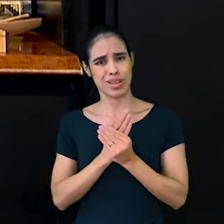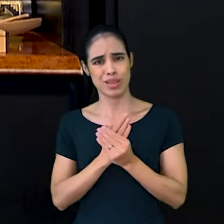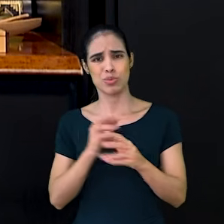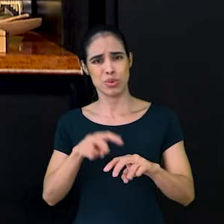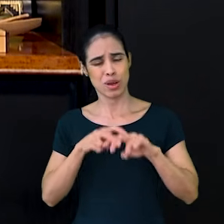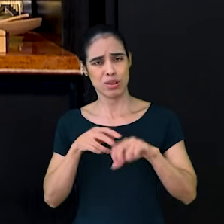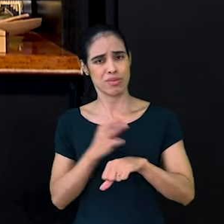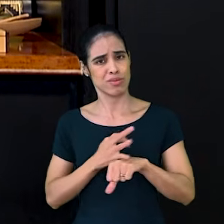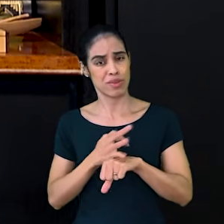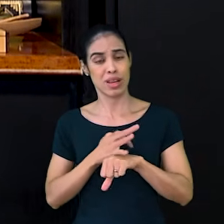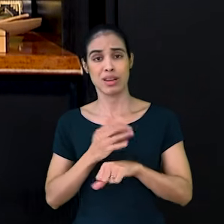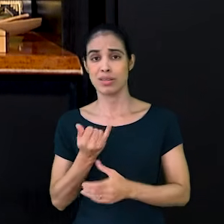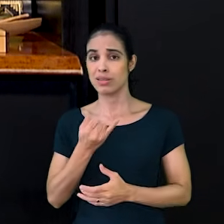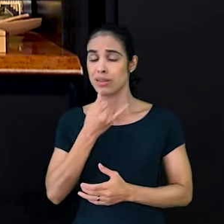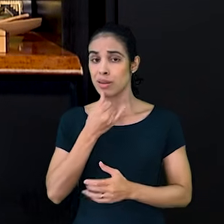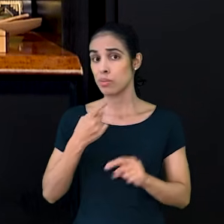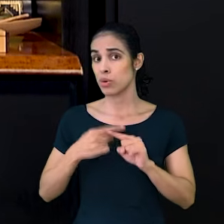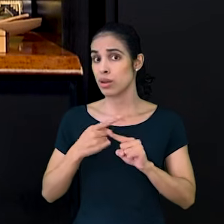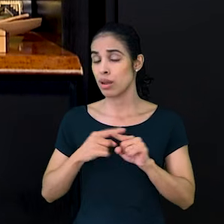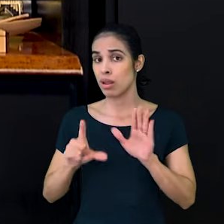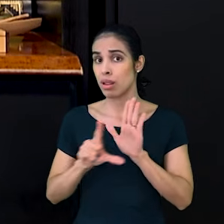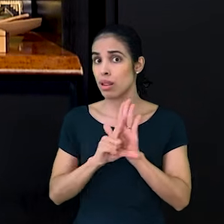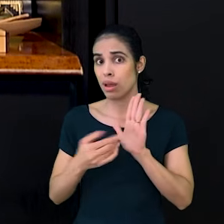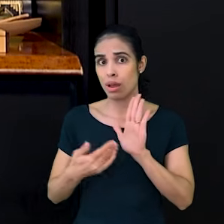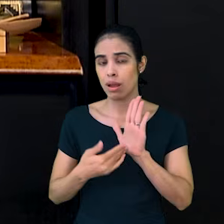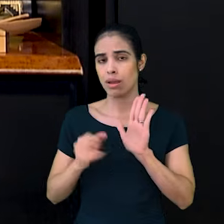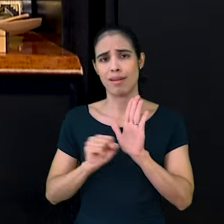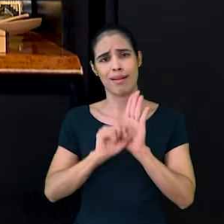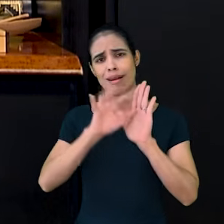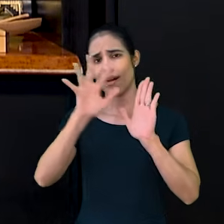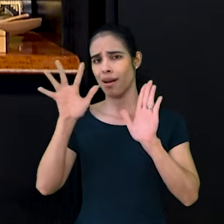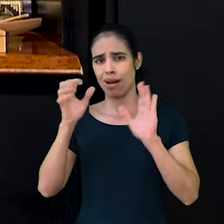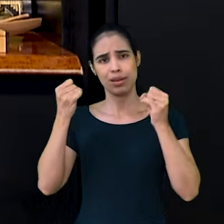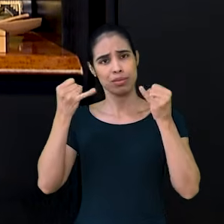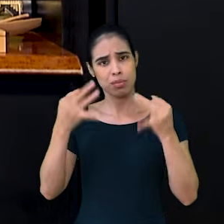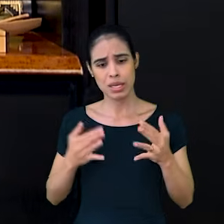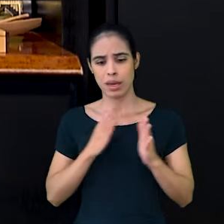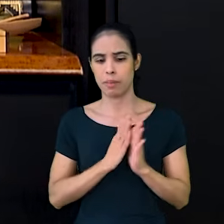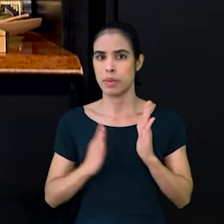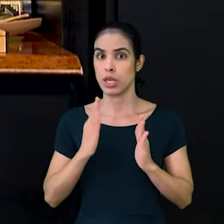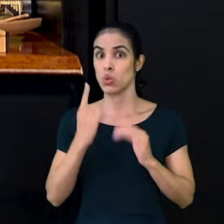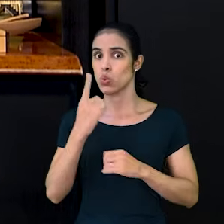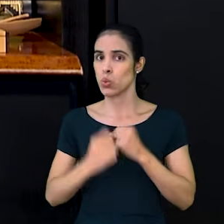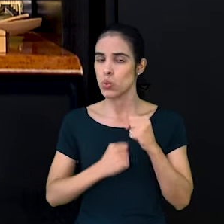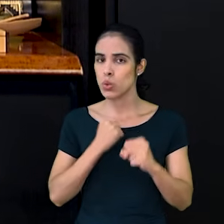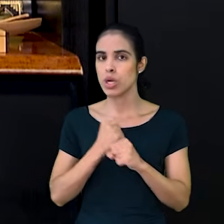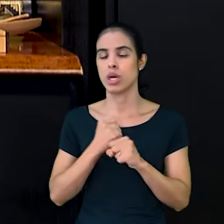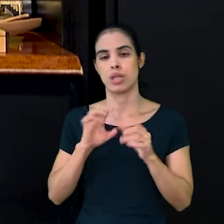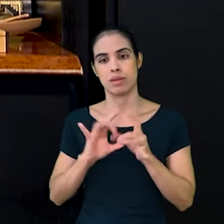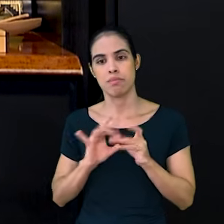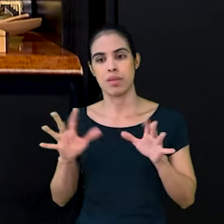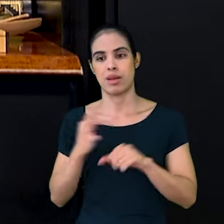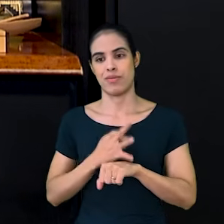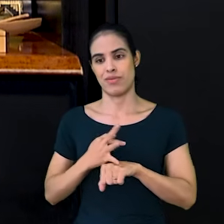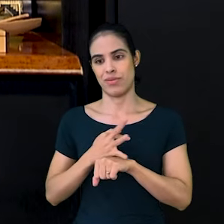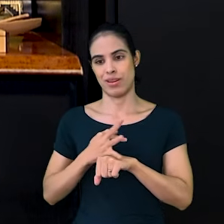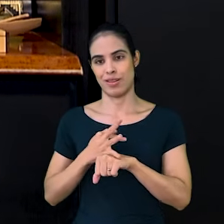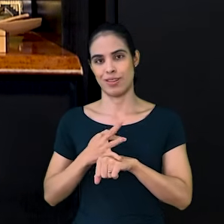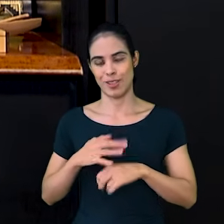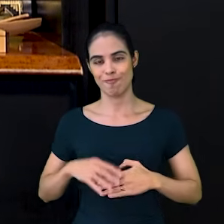porque nós temos a lei é clara, né, a respeito da concessão anual das